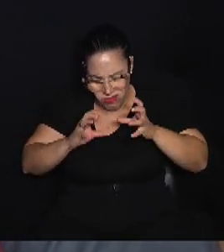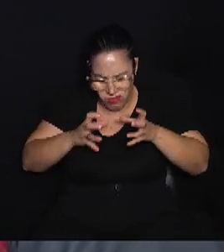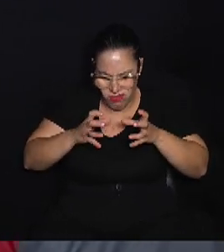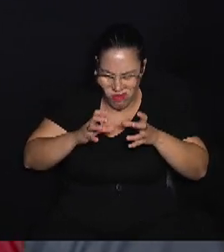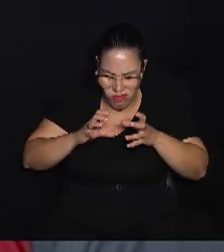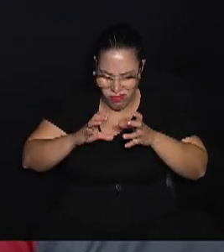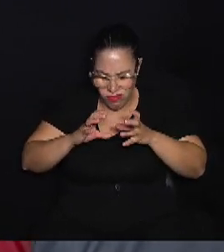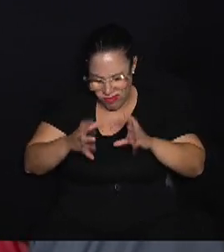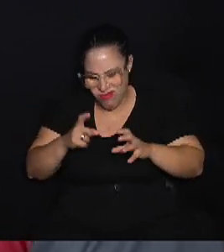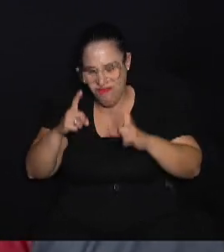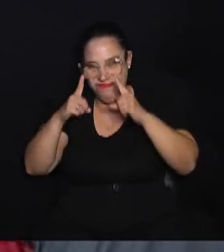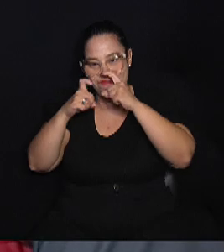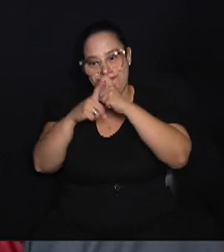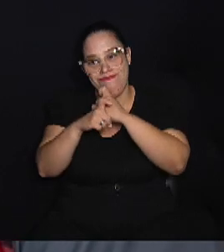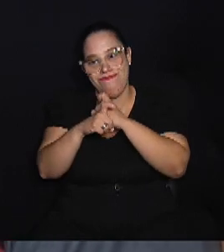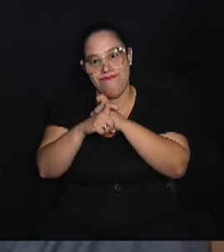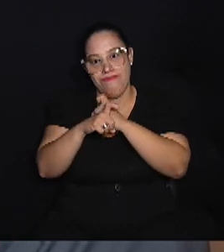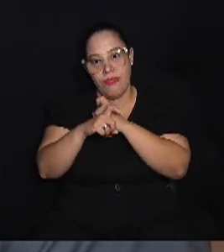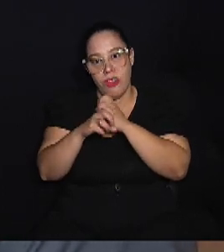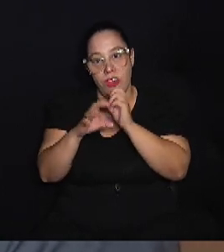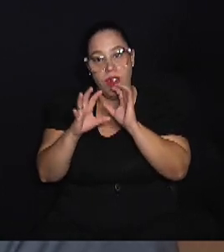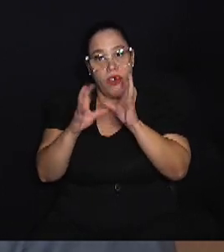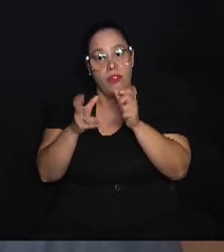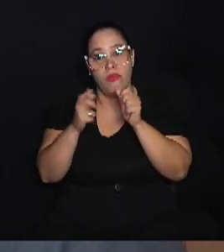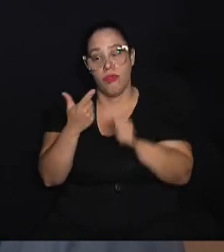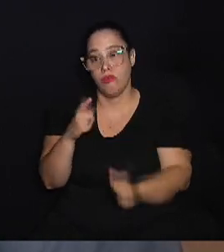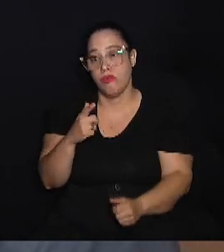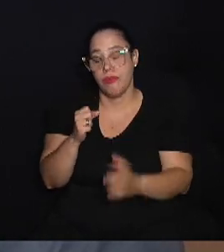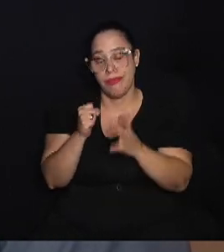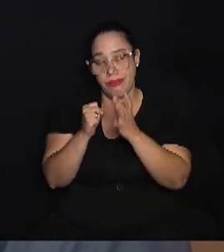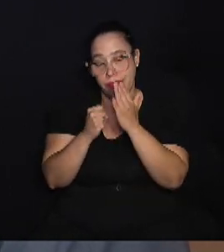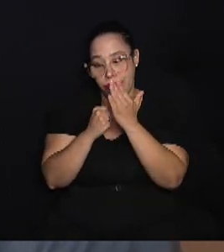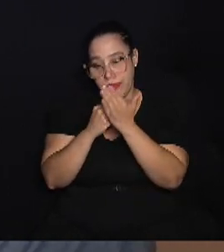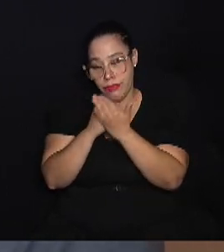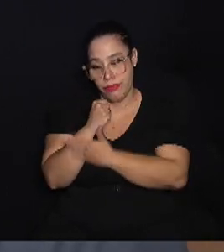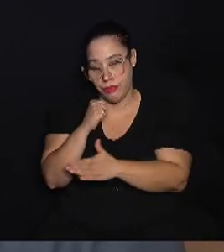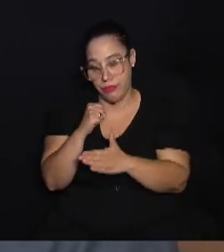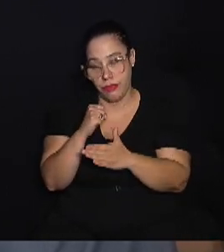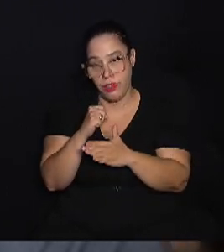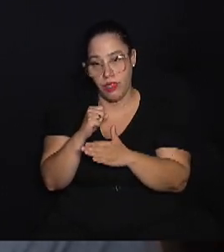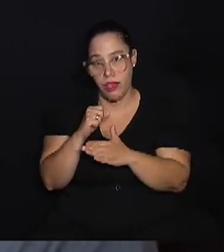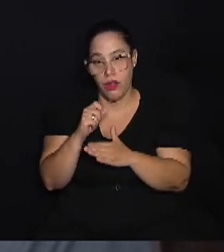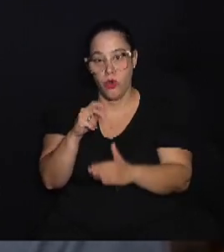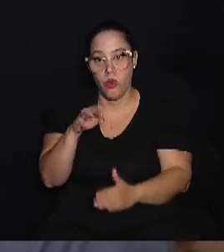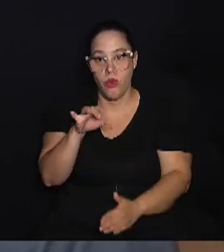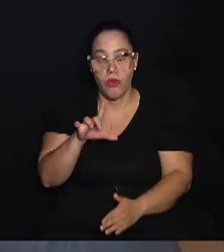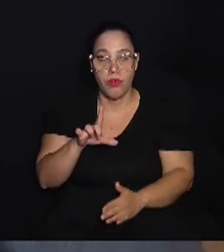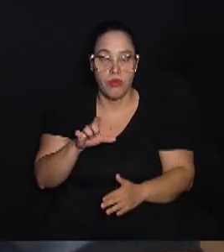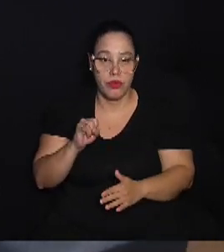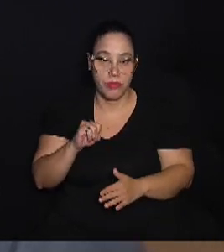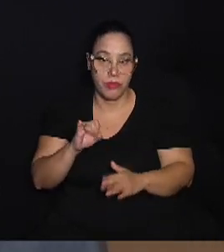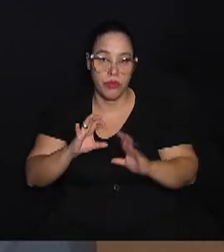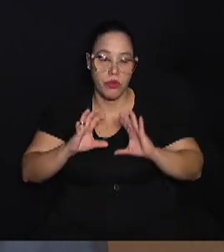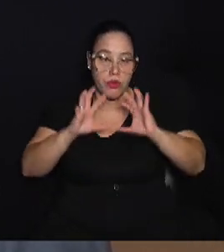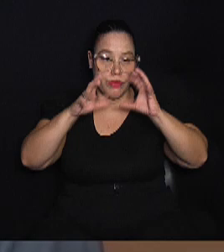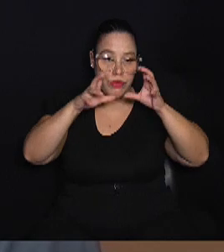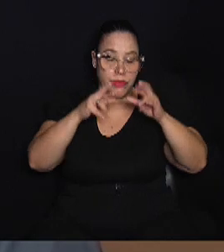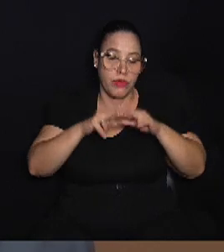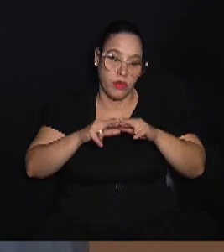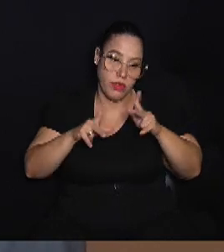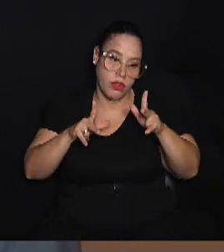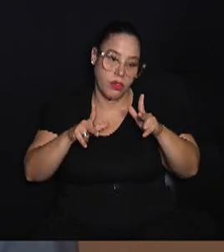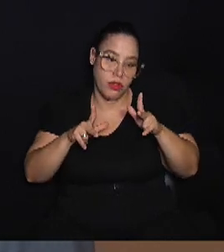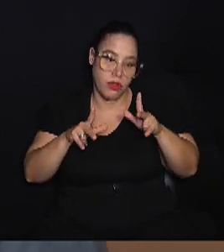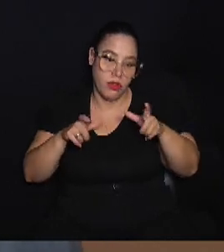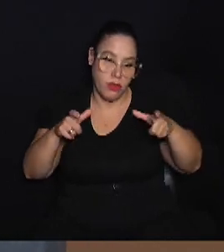Então fica bem difícil. E tem atletas que às vezes nem tem mão por causa de amputações. Então usam a bola de vôlei que é mais fácil de manipular. E aí, diferente do rugby de